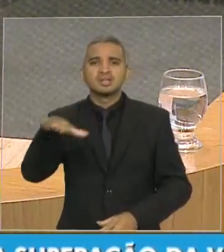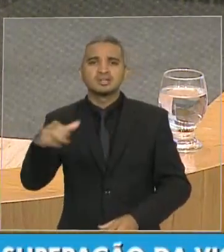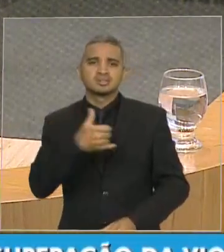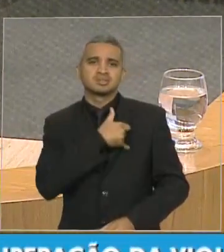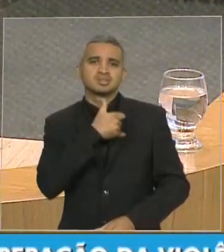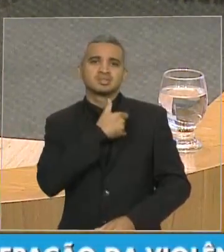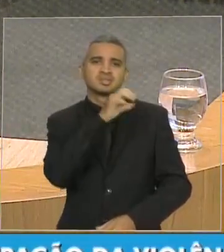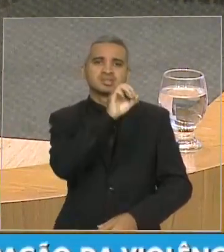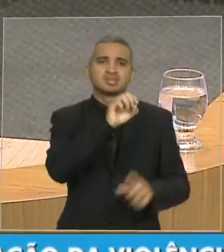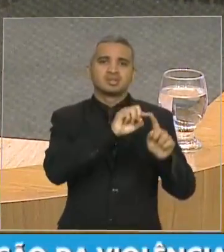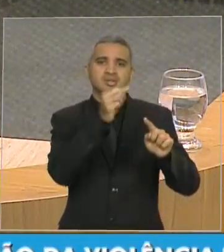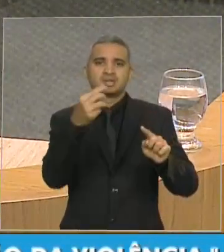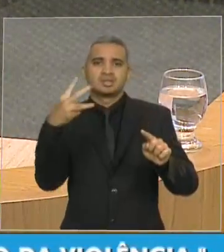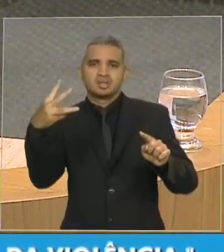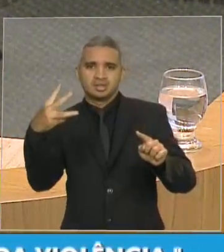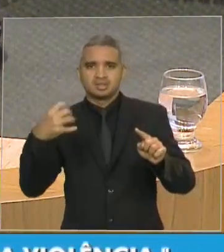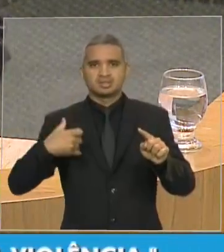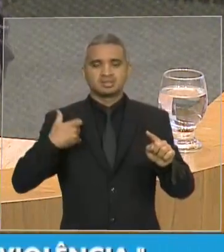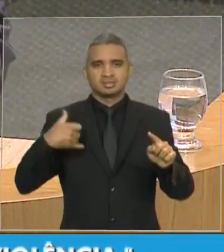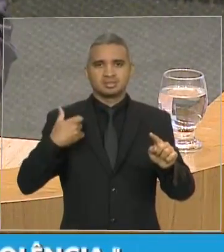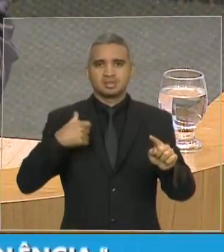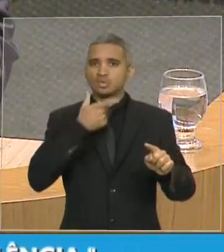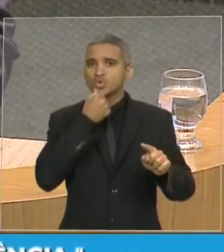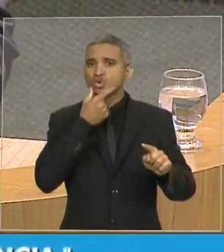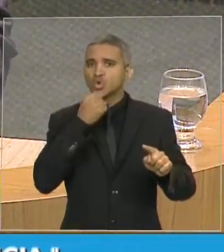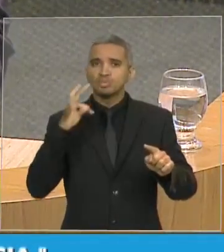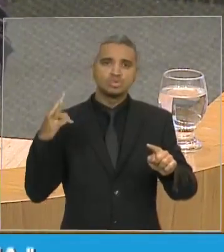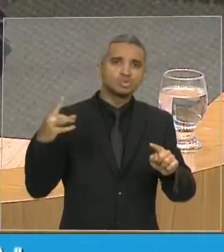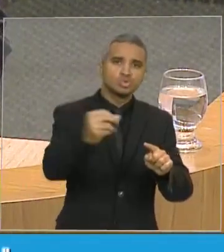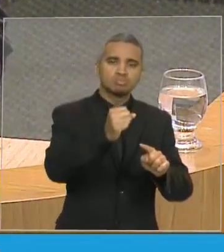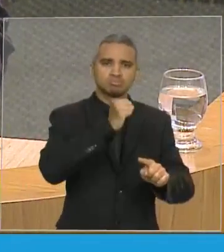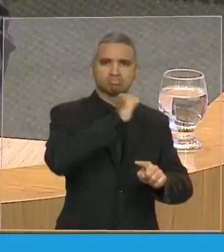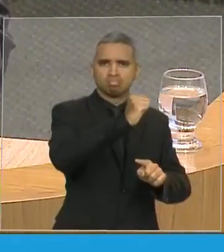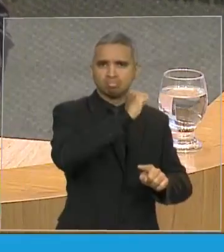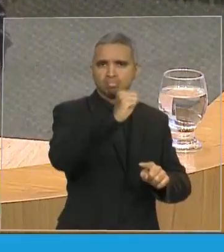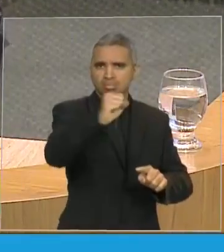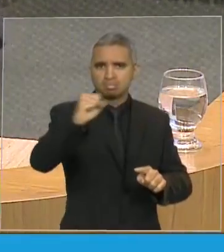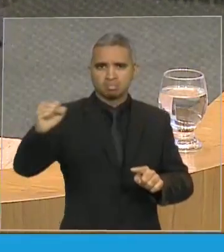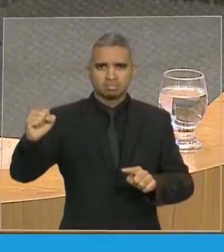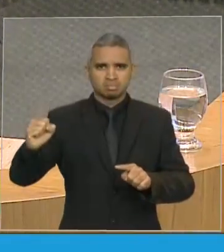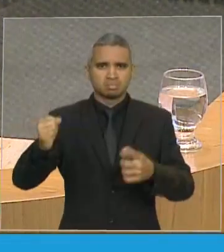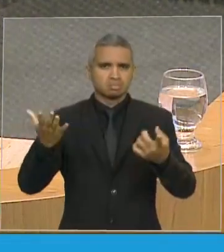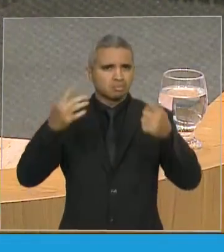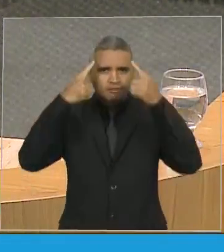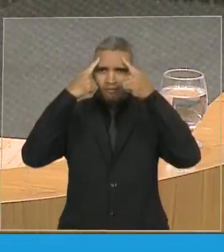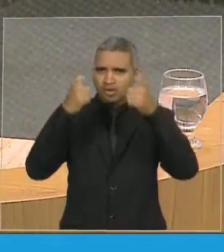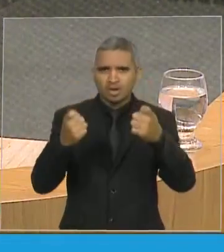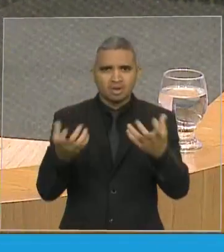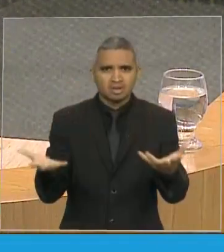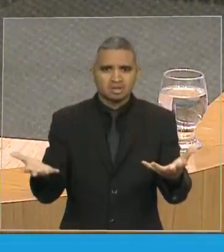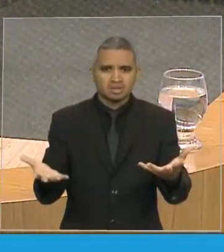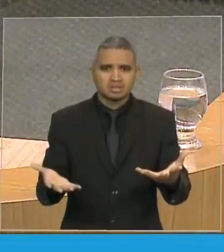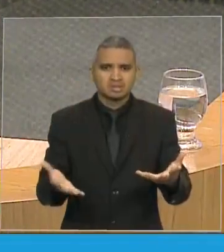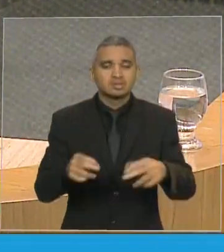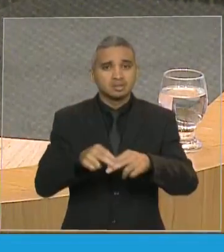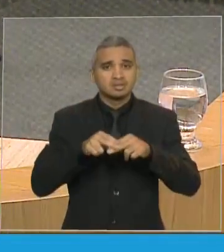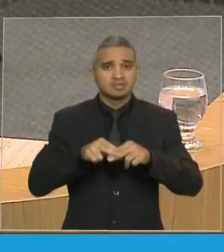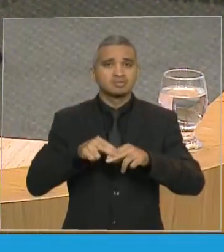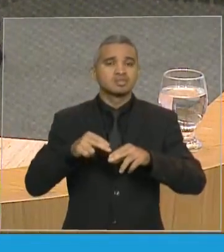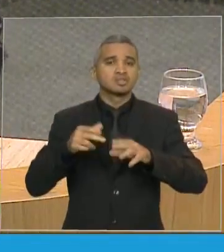é uma violência assim, sem limites. Durante o seu trabalho, a sua